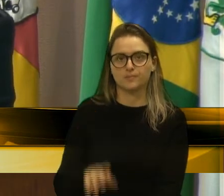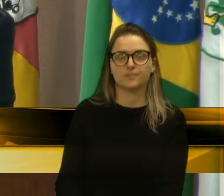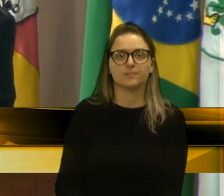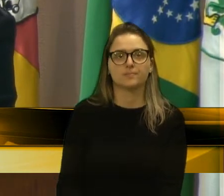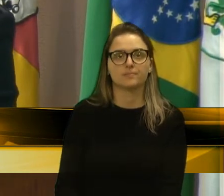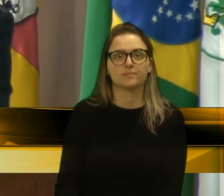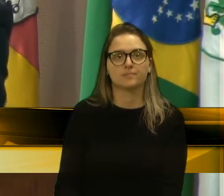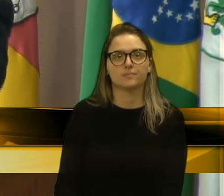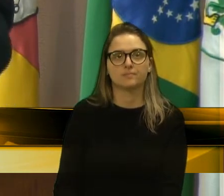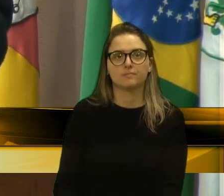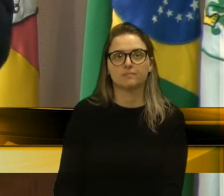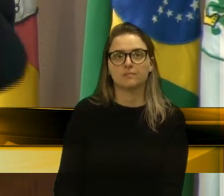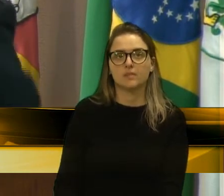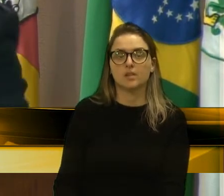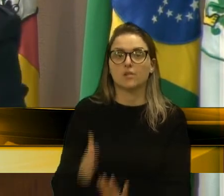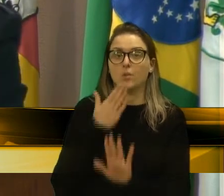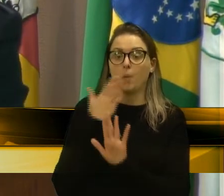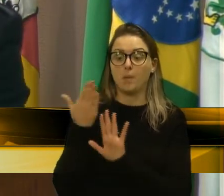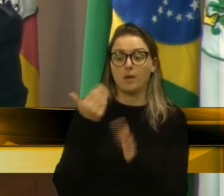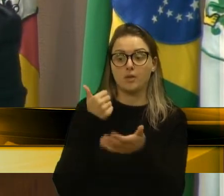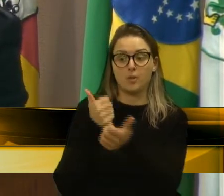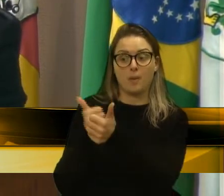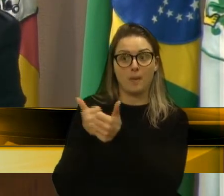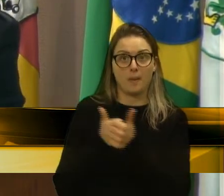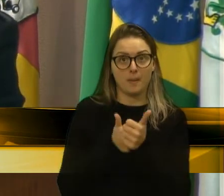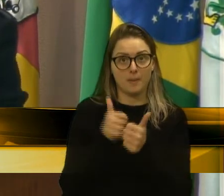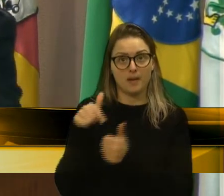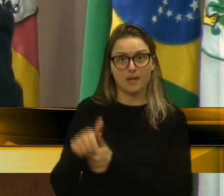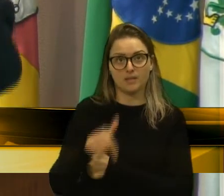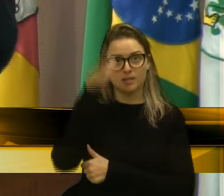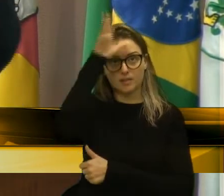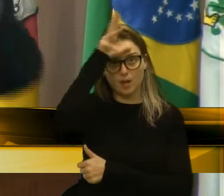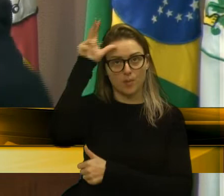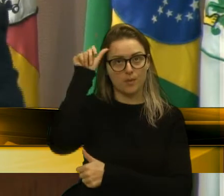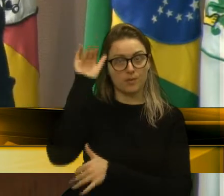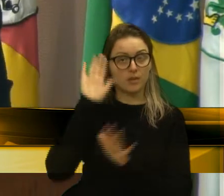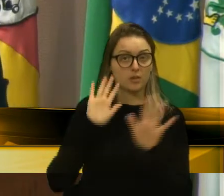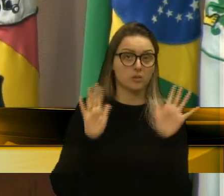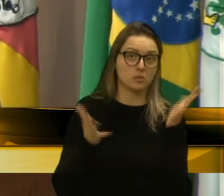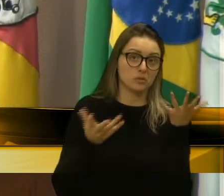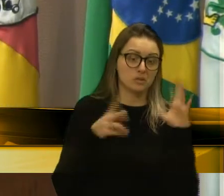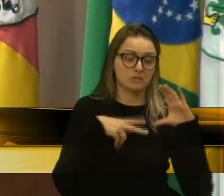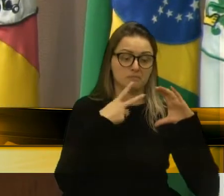Vamos pedir para que eles fiquem meio por perto aí. De repente, deixar talvez